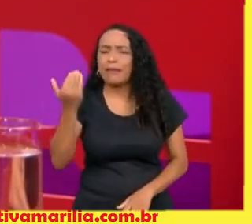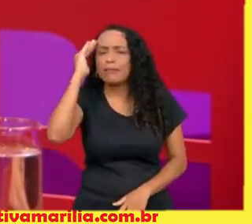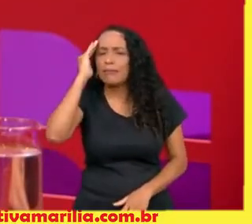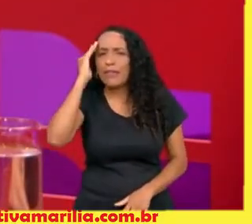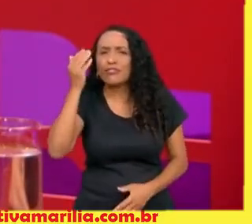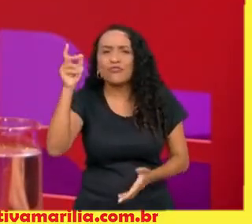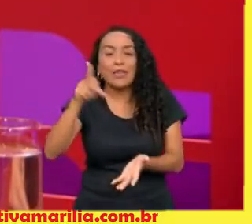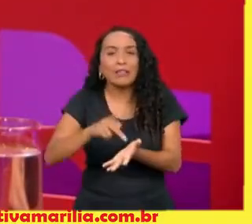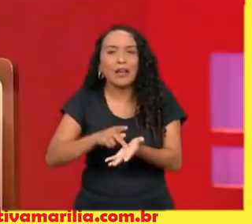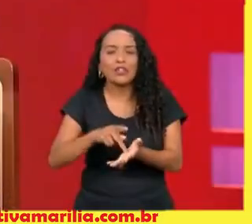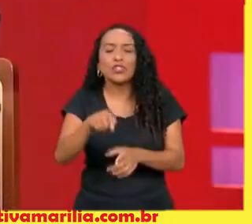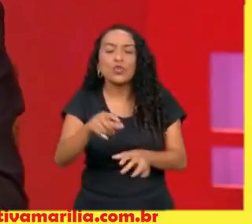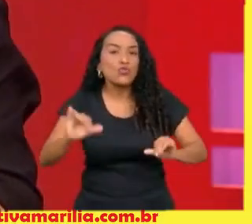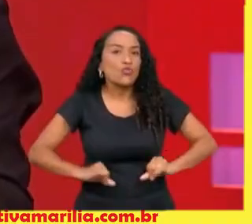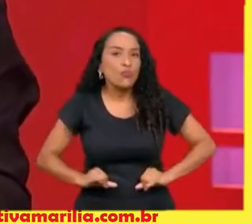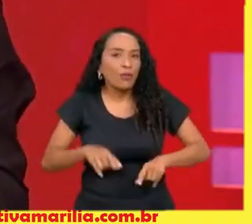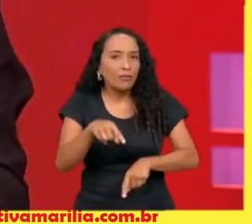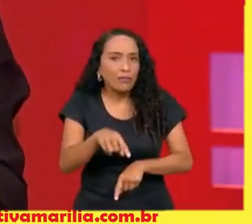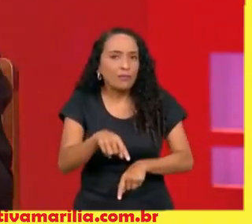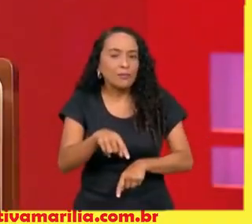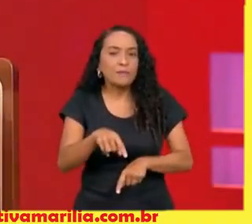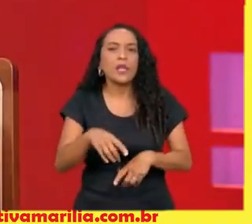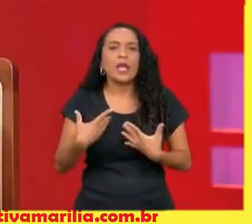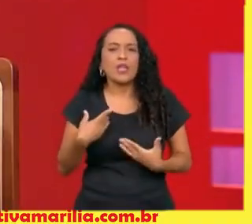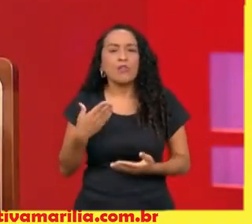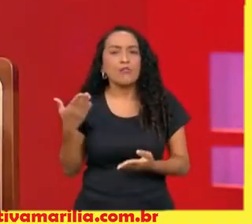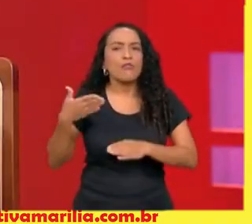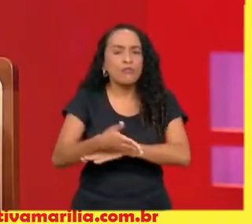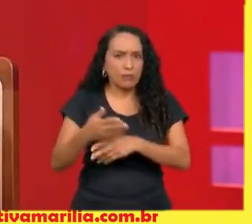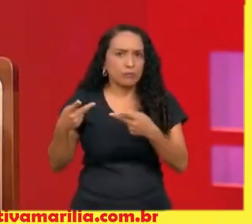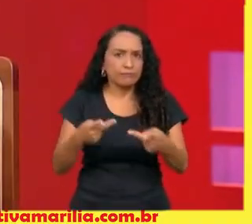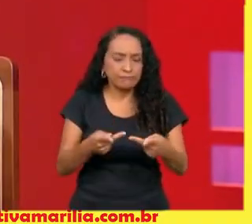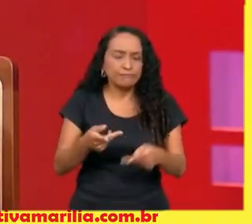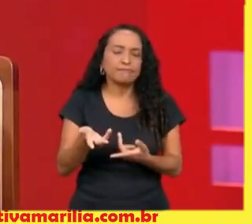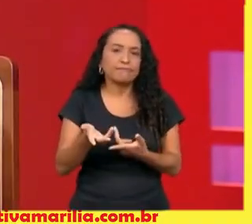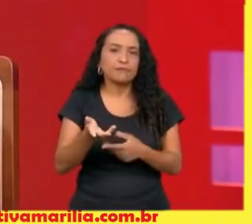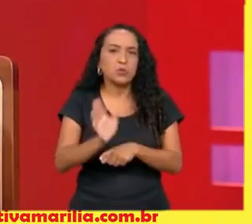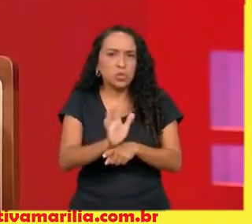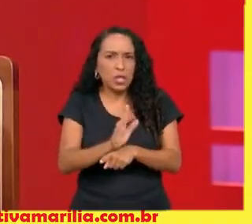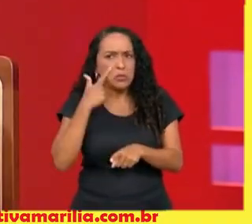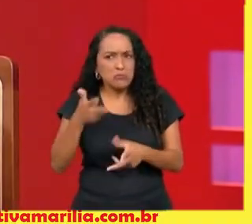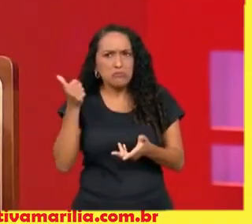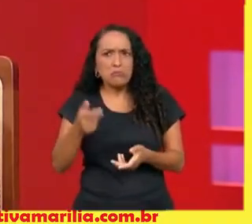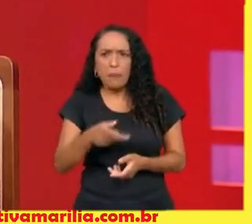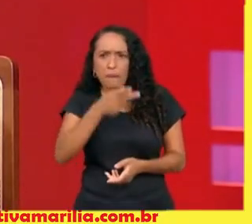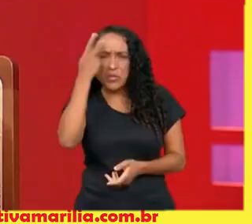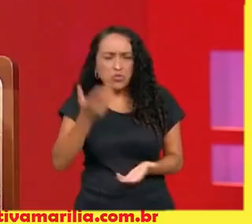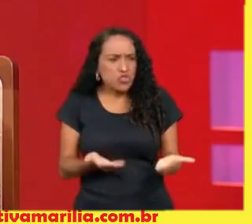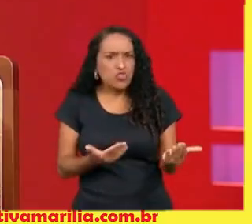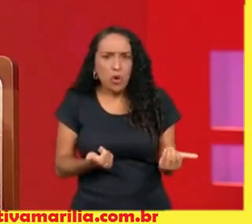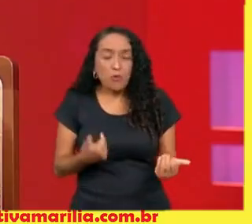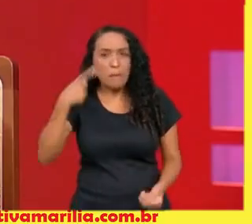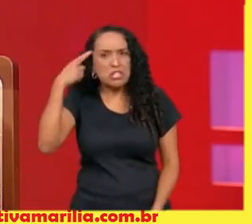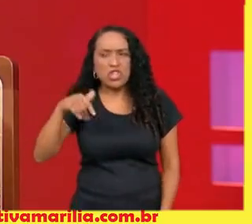é? Sabe que eu fui no cinema e eu me impressionei que tinha muita gente jovem. Eu achei que ia ter um pessoal de meia idade, mas vi um